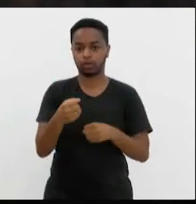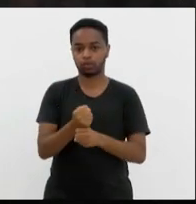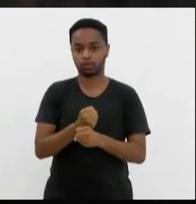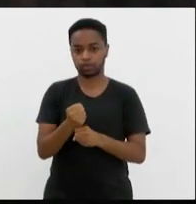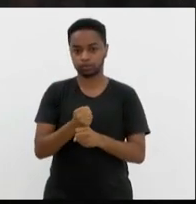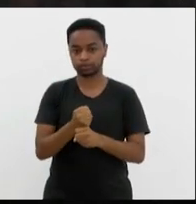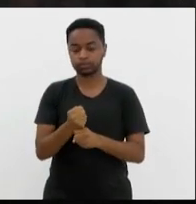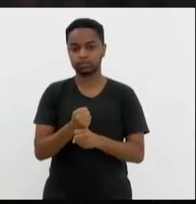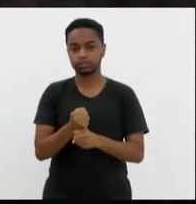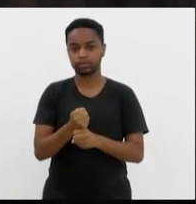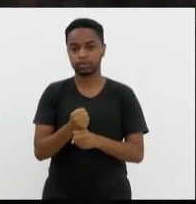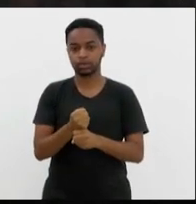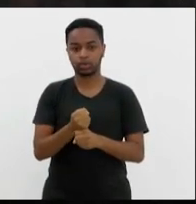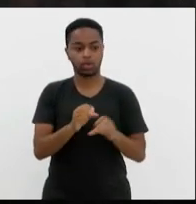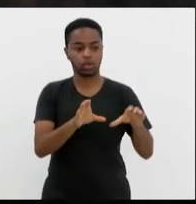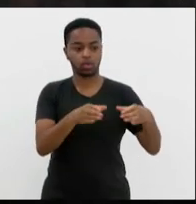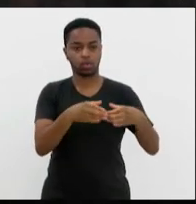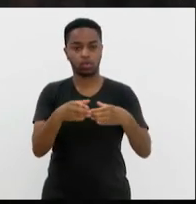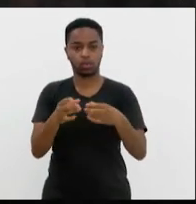dos presidiários.